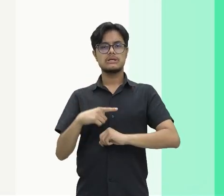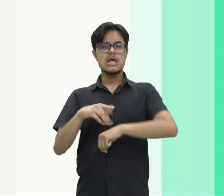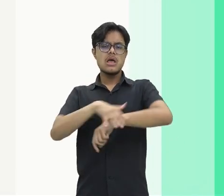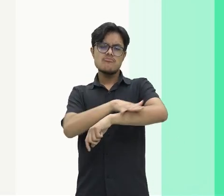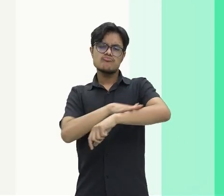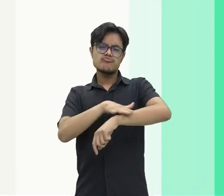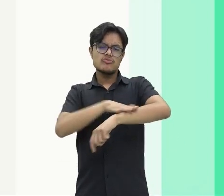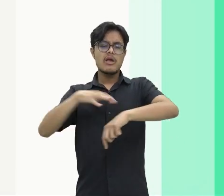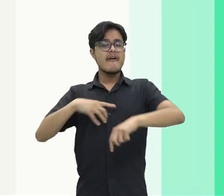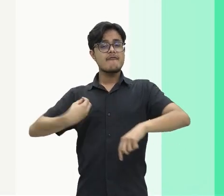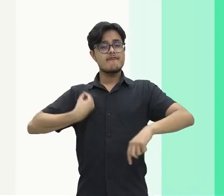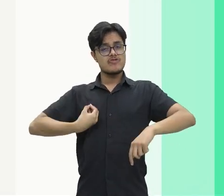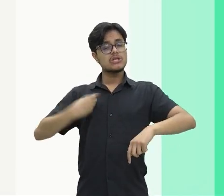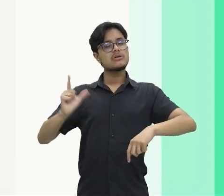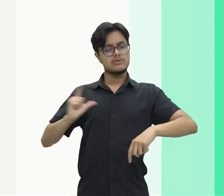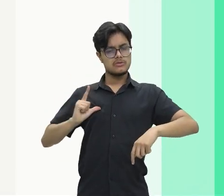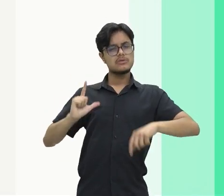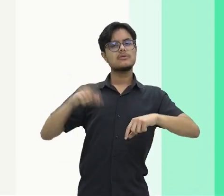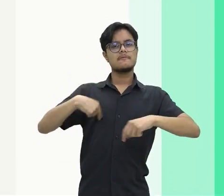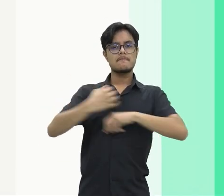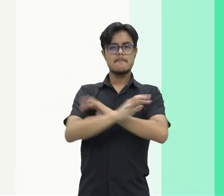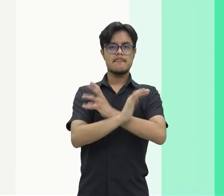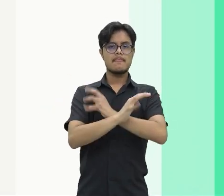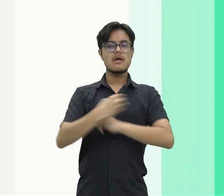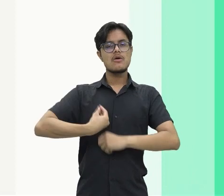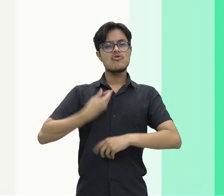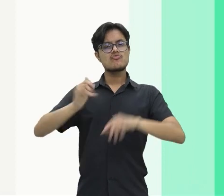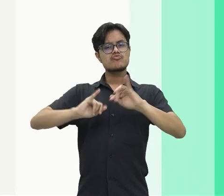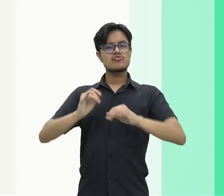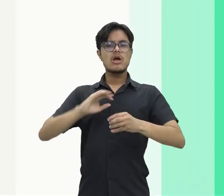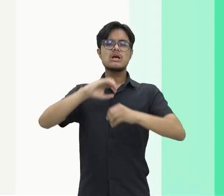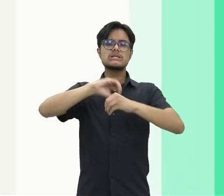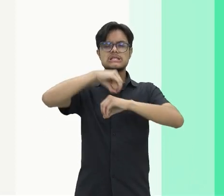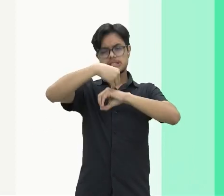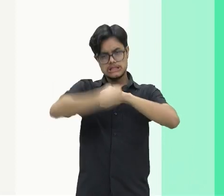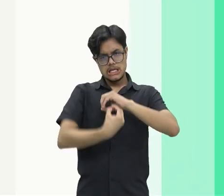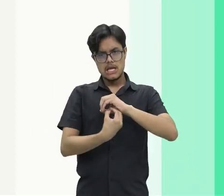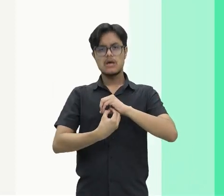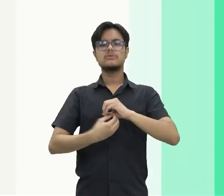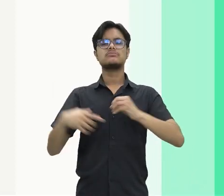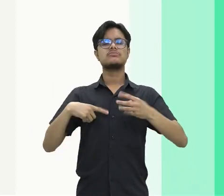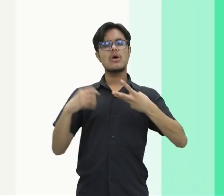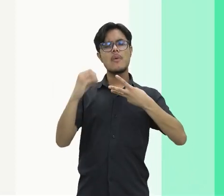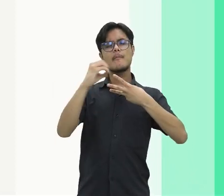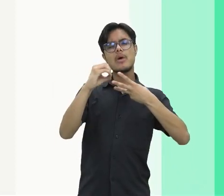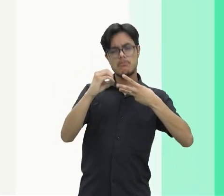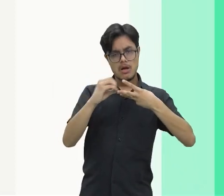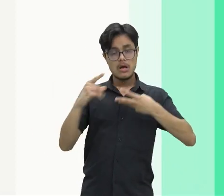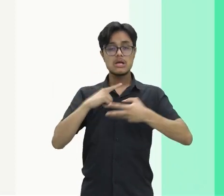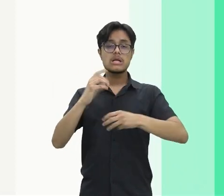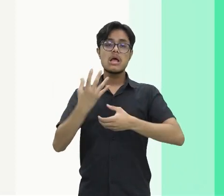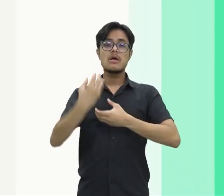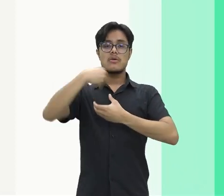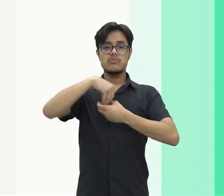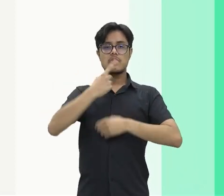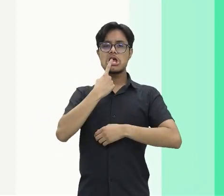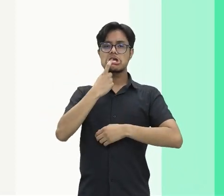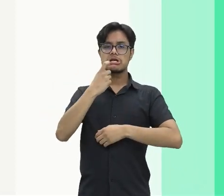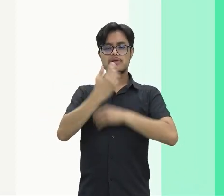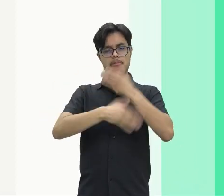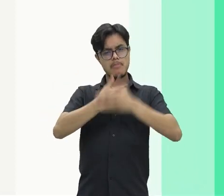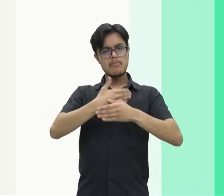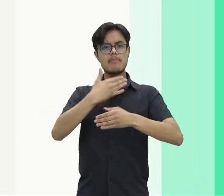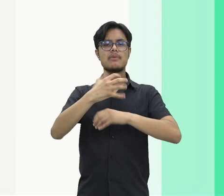vivos, eles têm ali uma constante produção também de células e as células que a gente vai encontrar no nosso sangue, elas vão ser